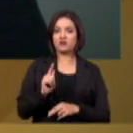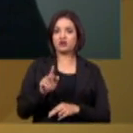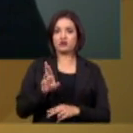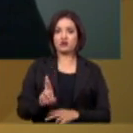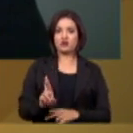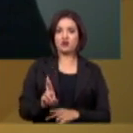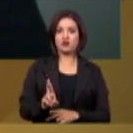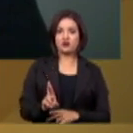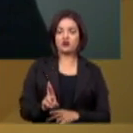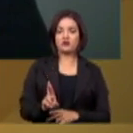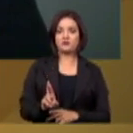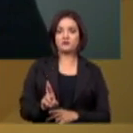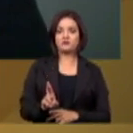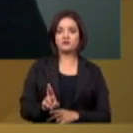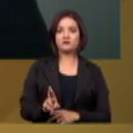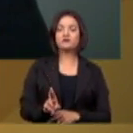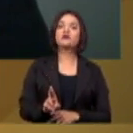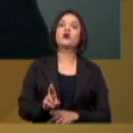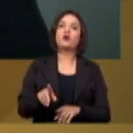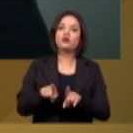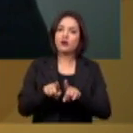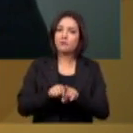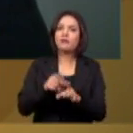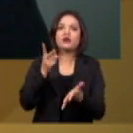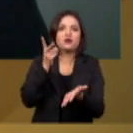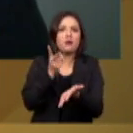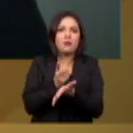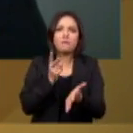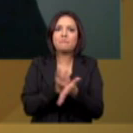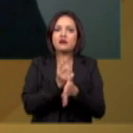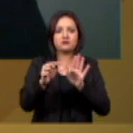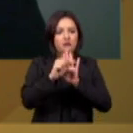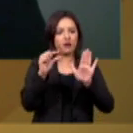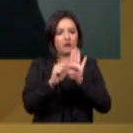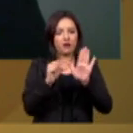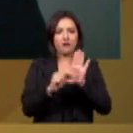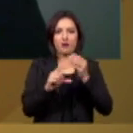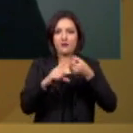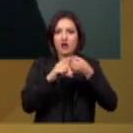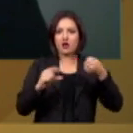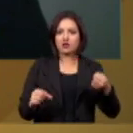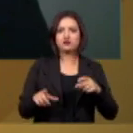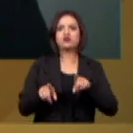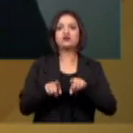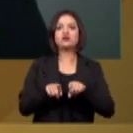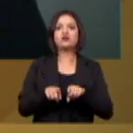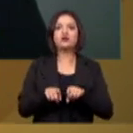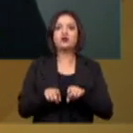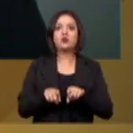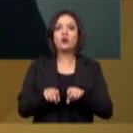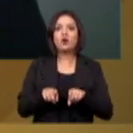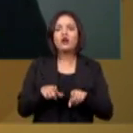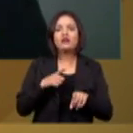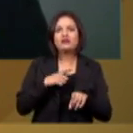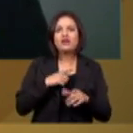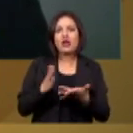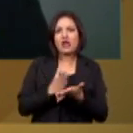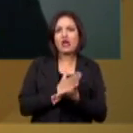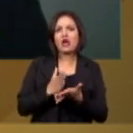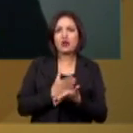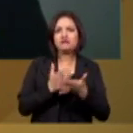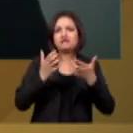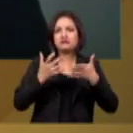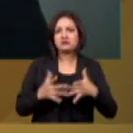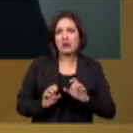república desrespeitam mesmo dispositivos a sustentações similares